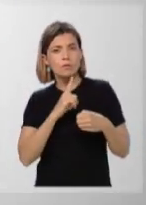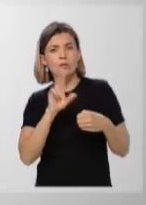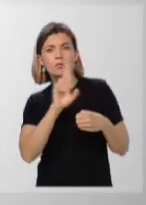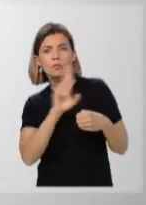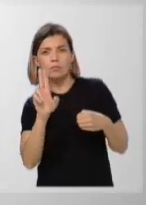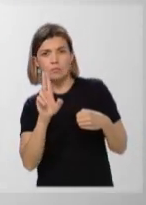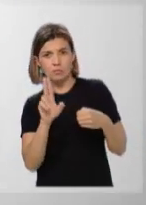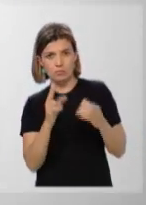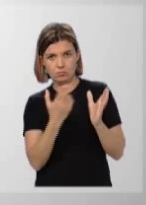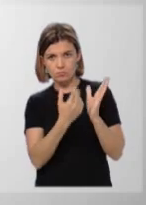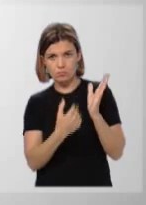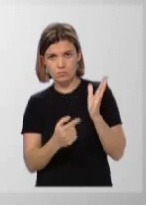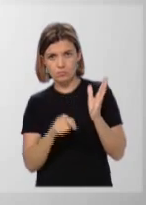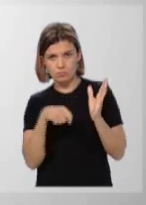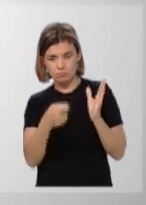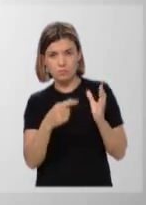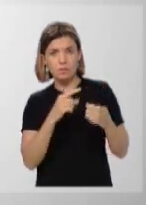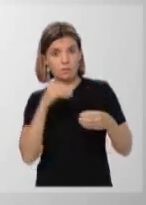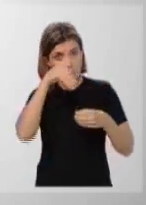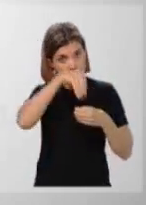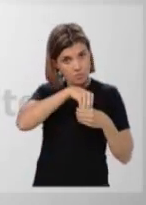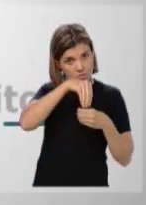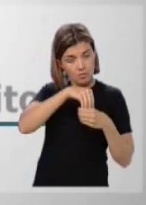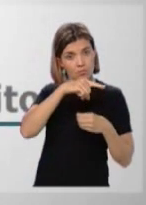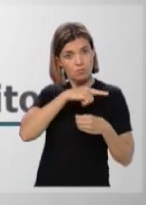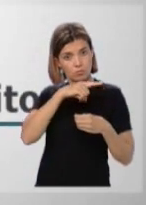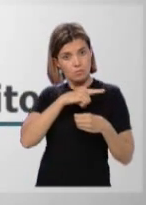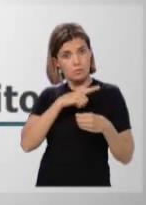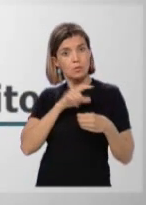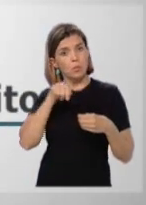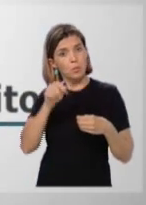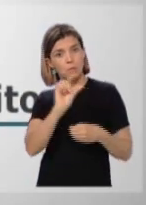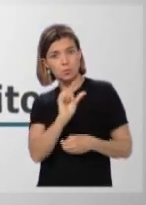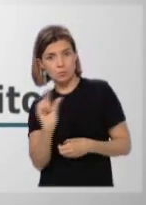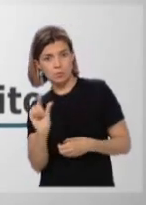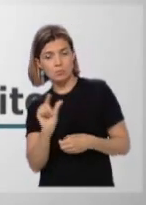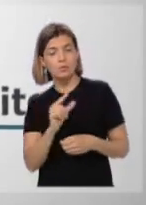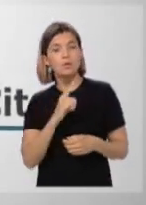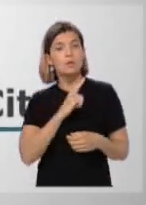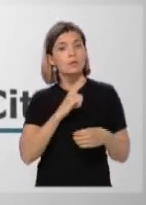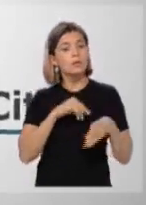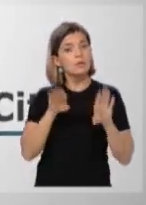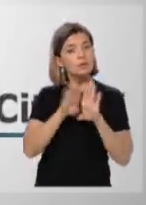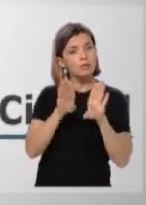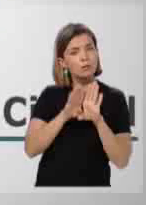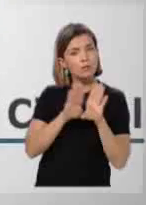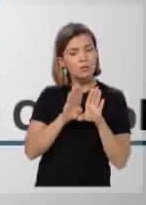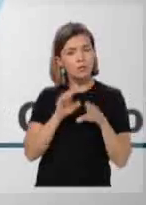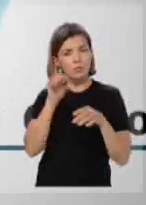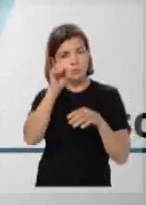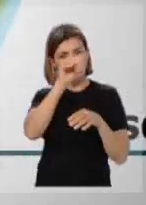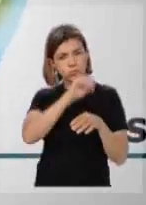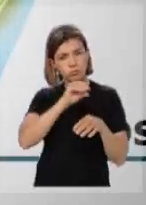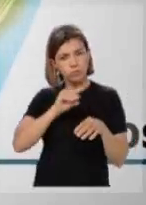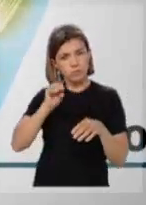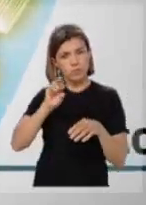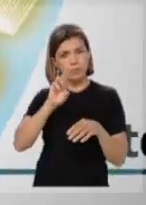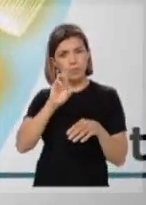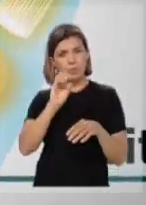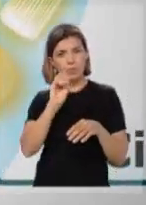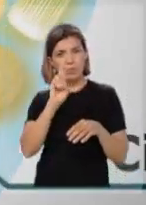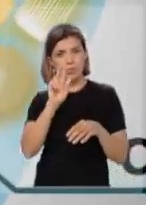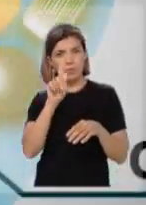membrana plasmática, por um fluido interno, o citosol, por várias estruturas chamadas de